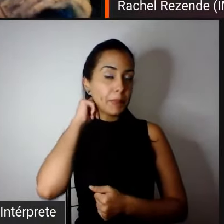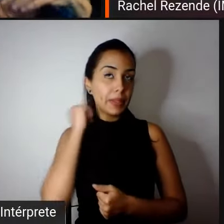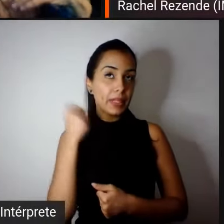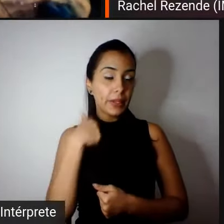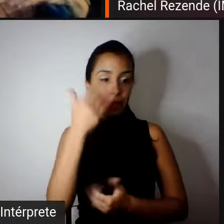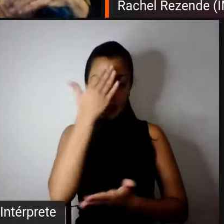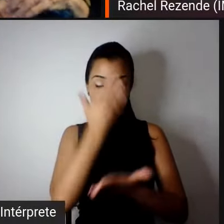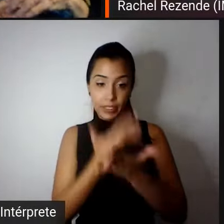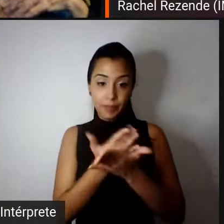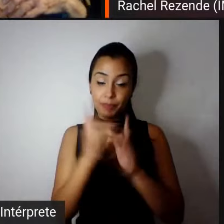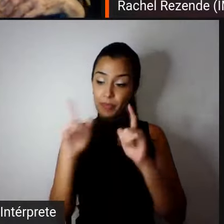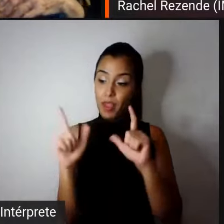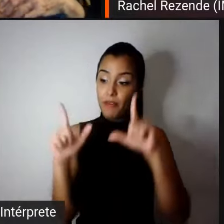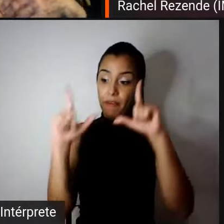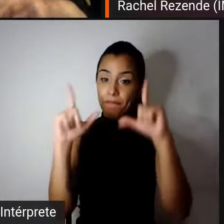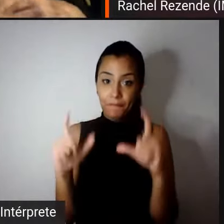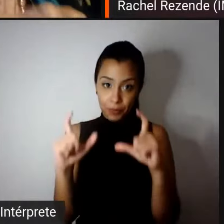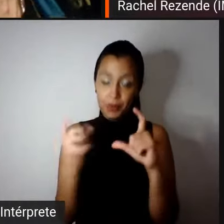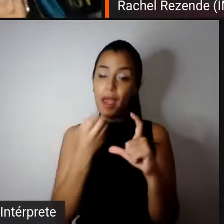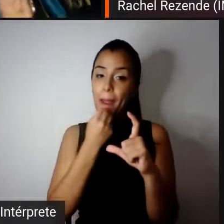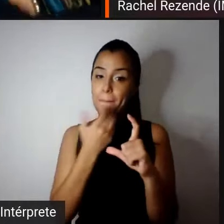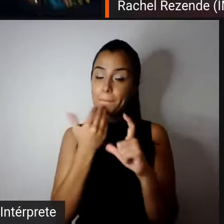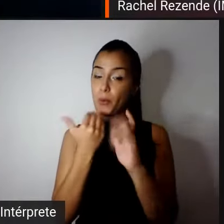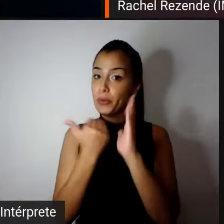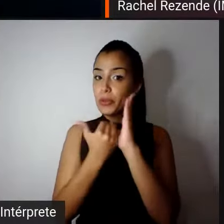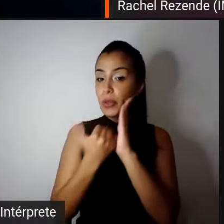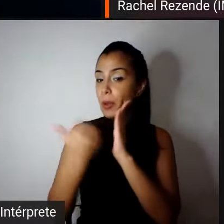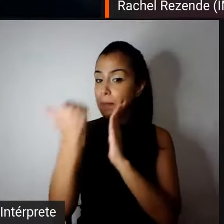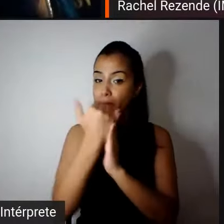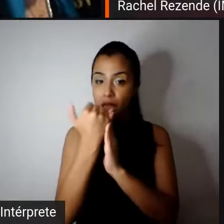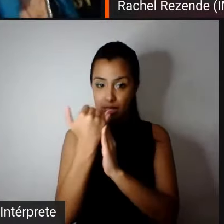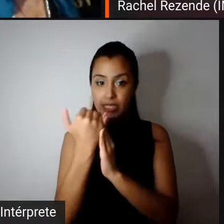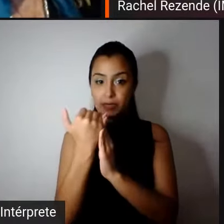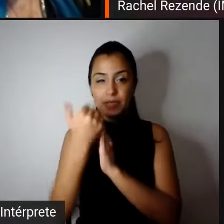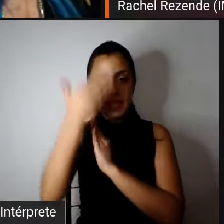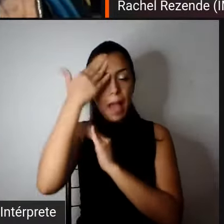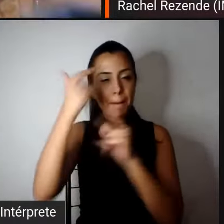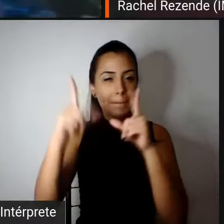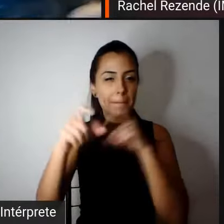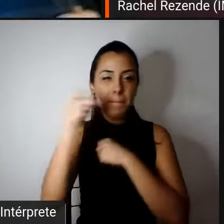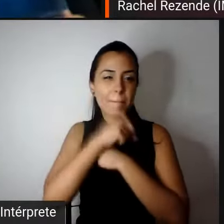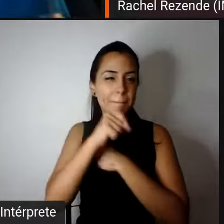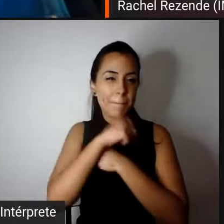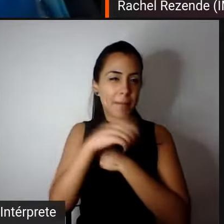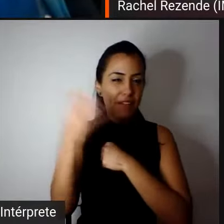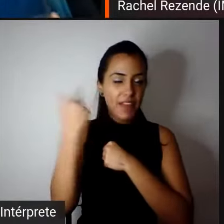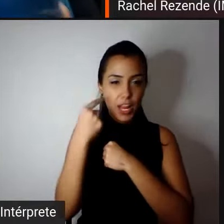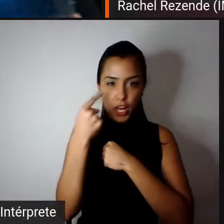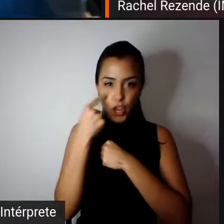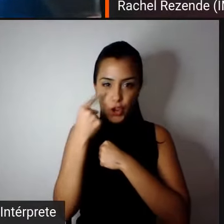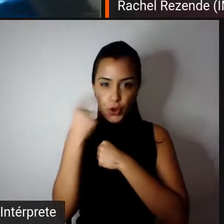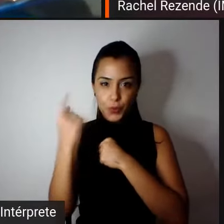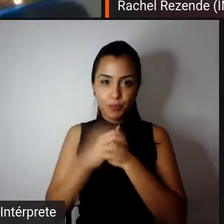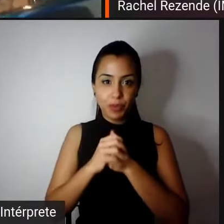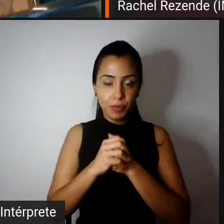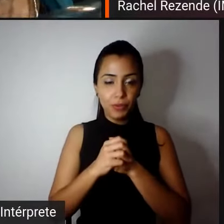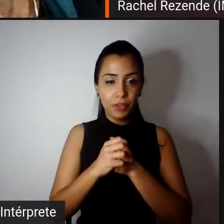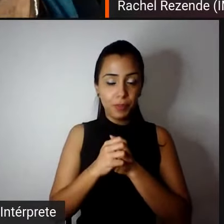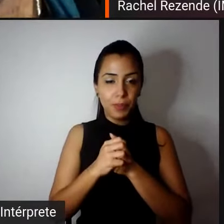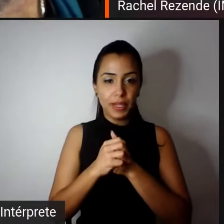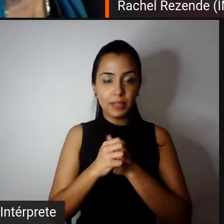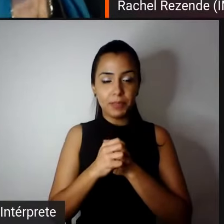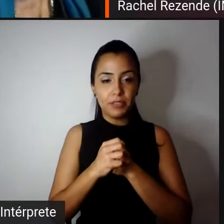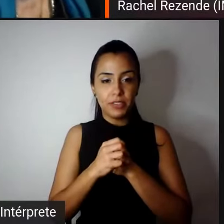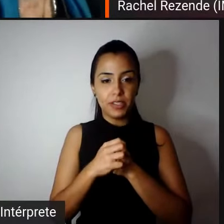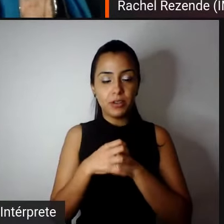fotografo, no máximo, ou com, deixa eu ver aquela máquina velha, ou com isso, que precisa ter um